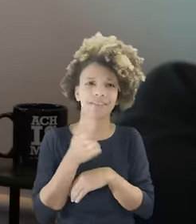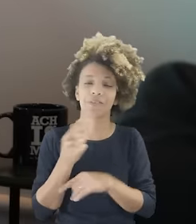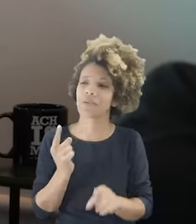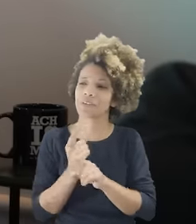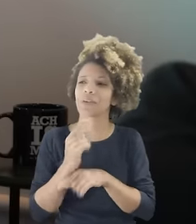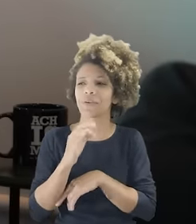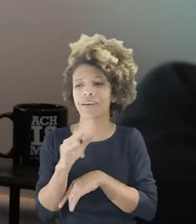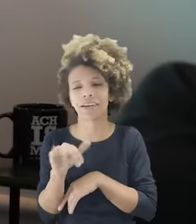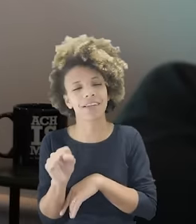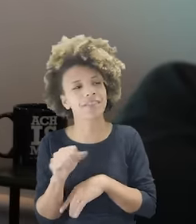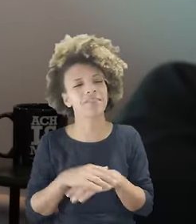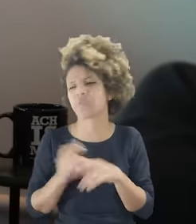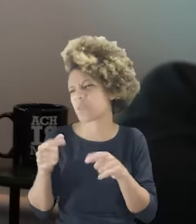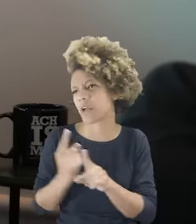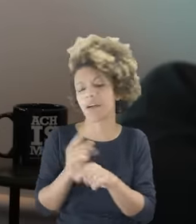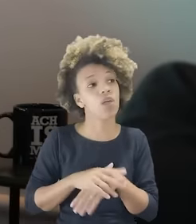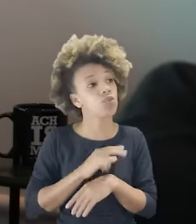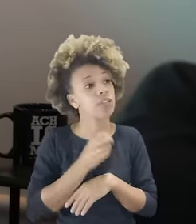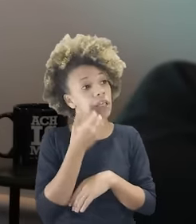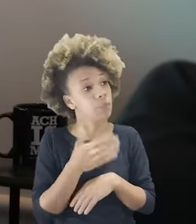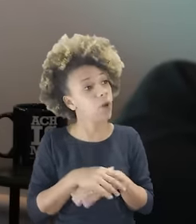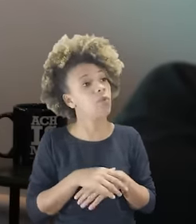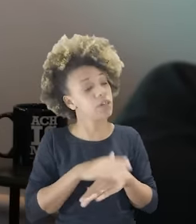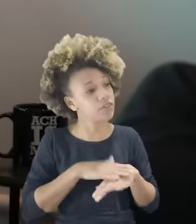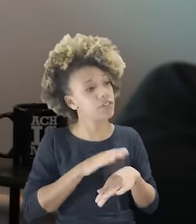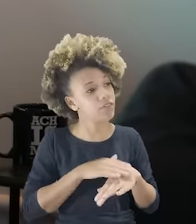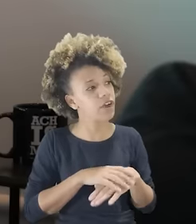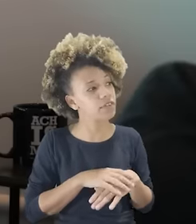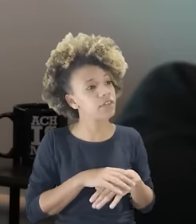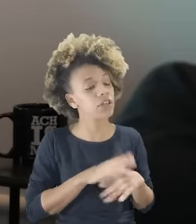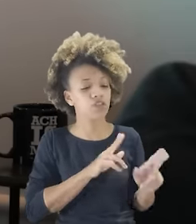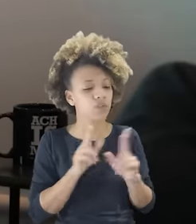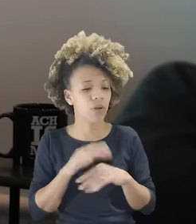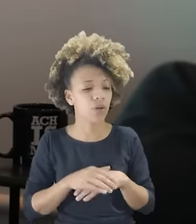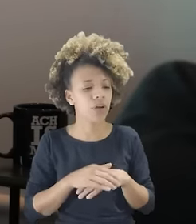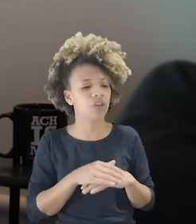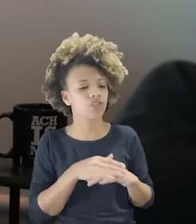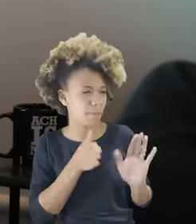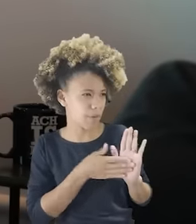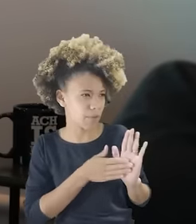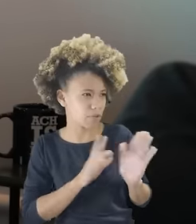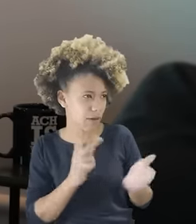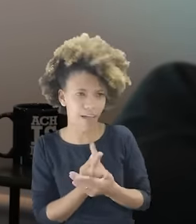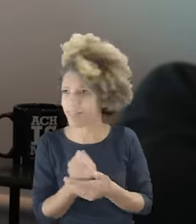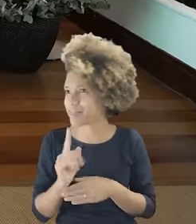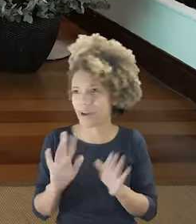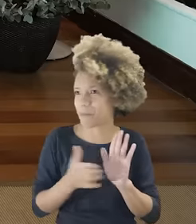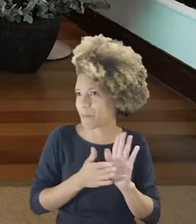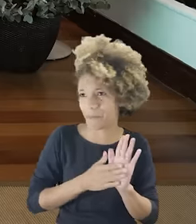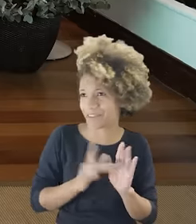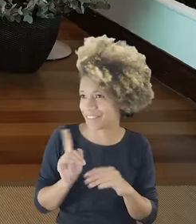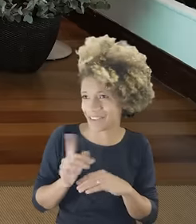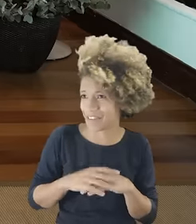engraçado um dia eu encontrei o Chris O Cris Pereira em algum lugar né Muito bom os vídeos vocês fazem lá que vocês fazem aquele croma de propósito para ficar tudo errado